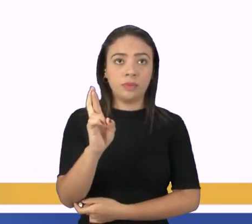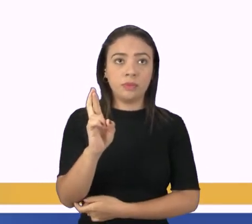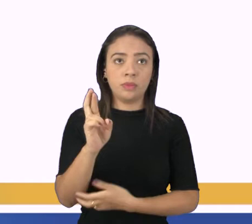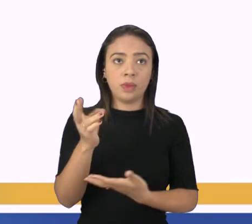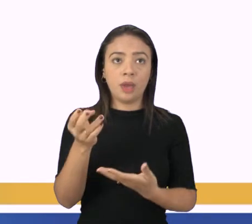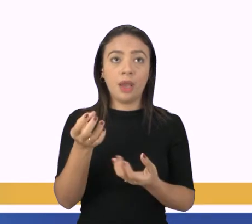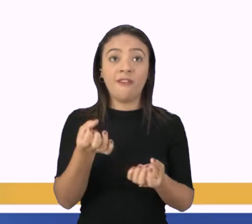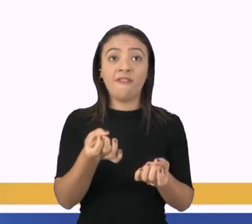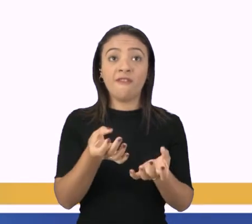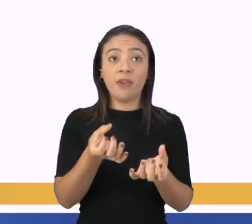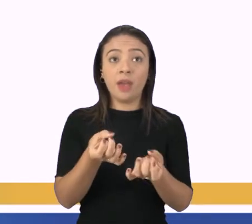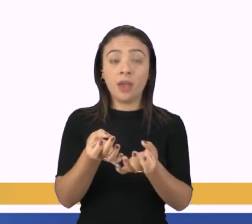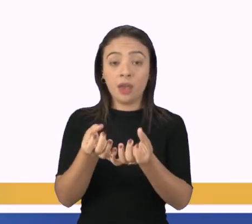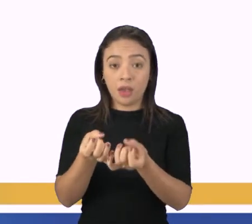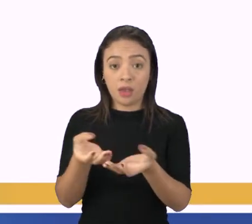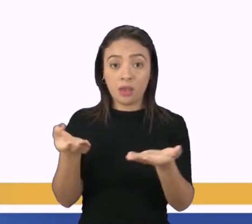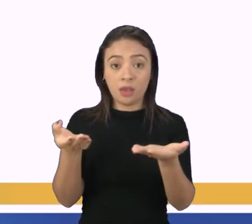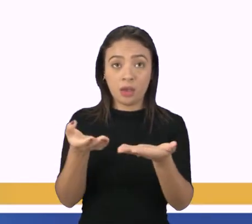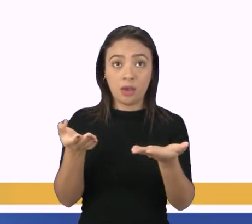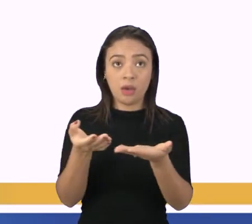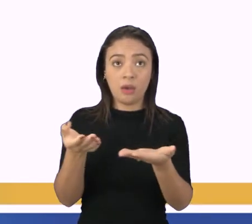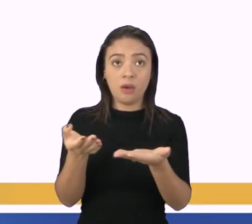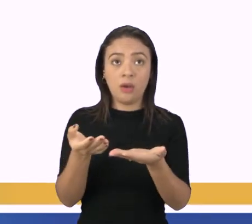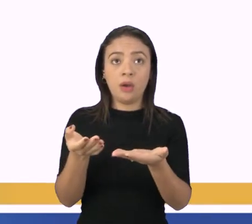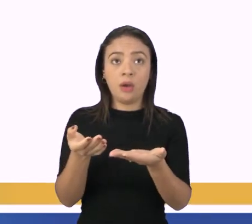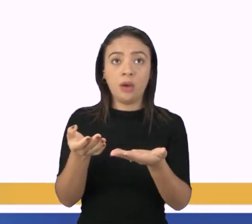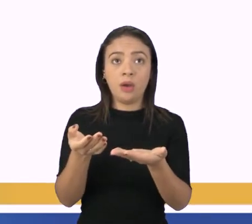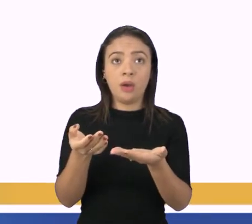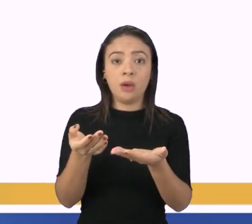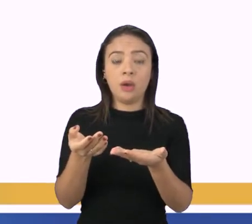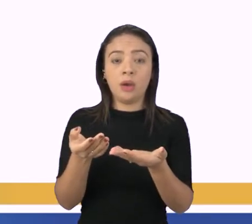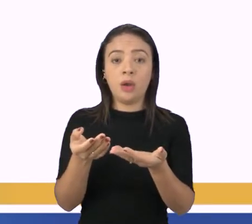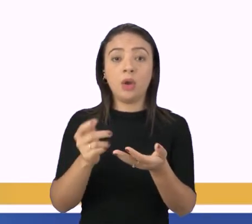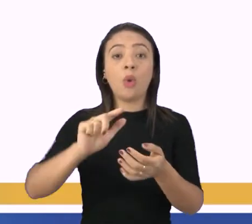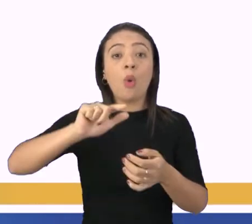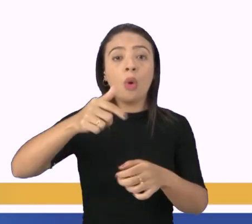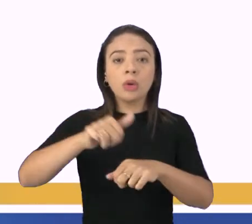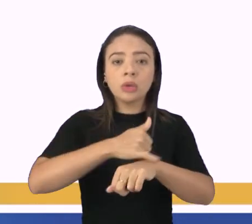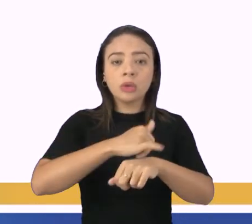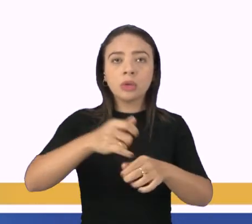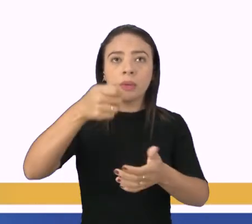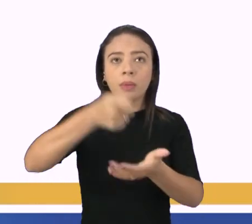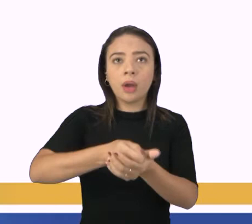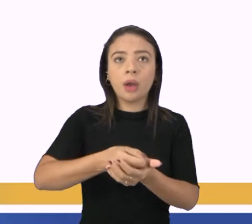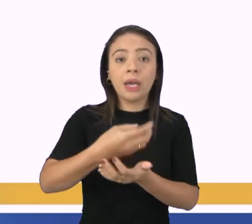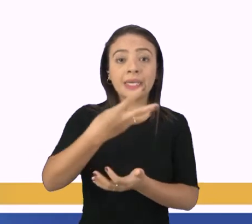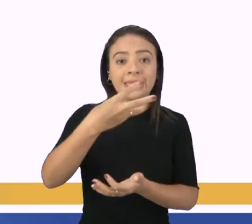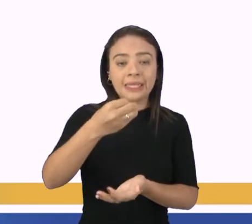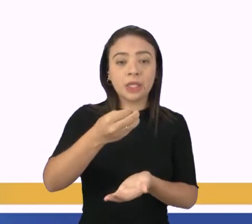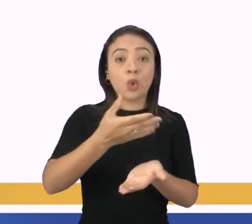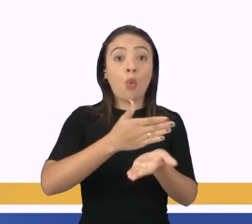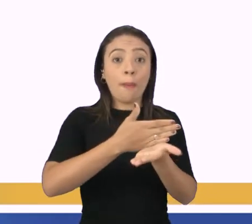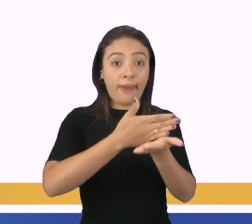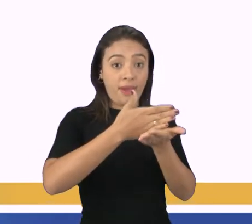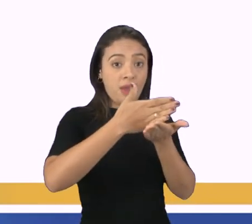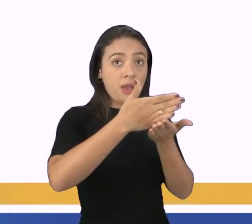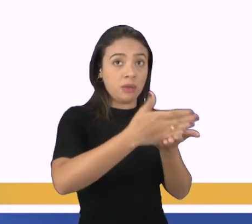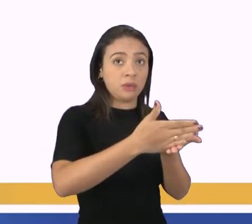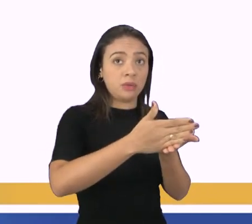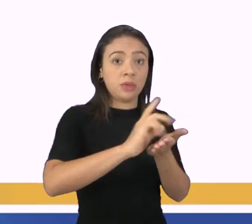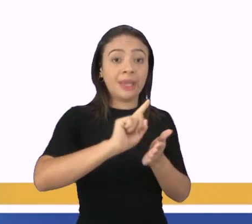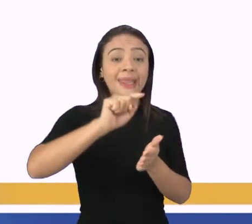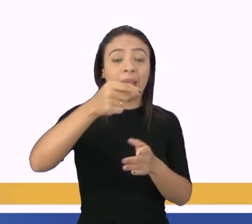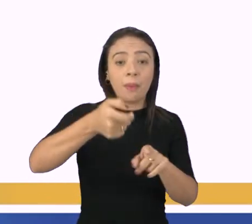R$250 está sendo vendido com o seguinte plano de pagamento. R$30 de entrada e o restante em